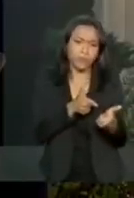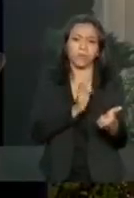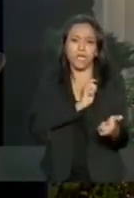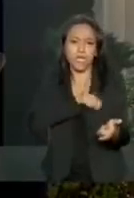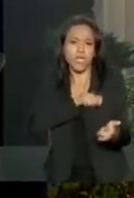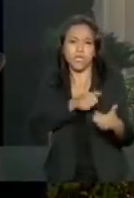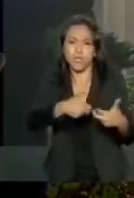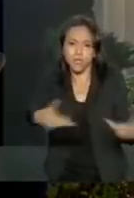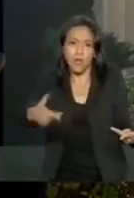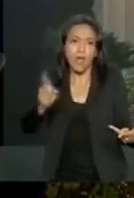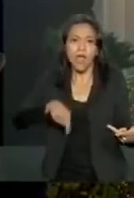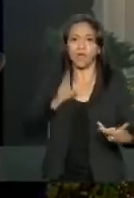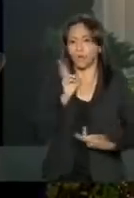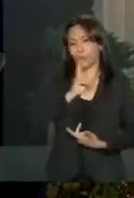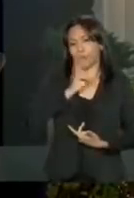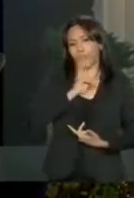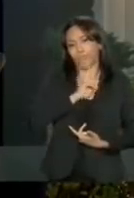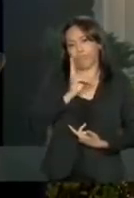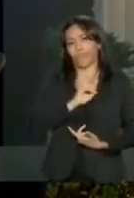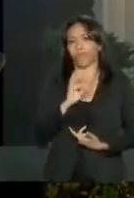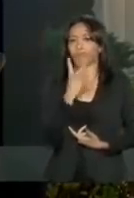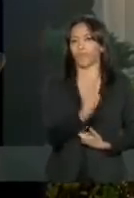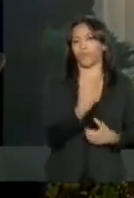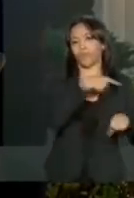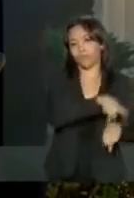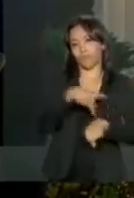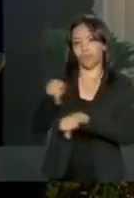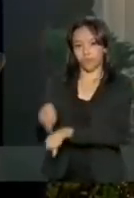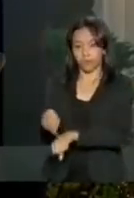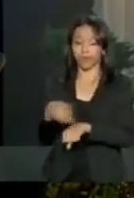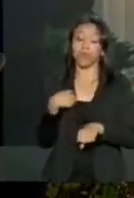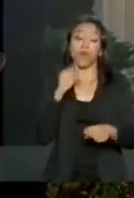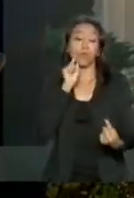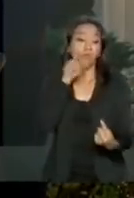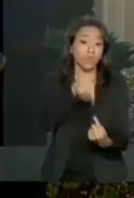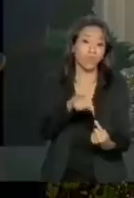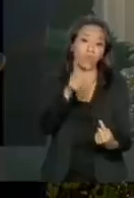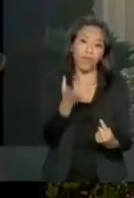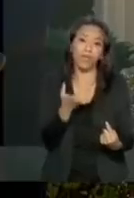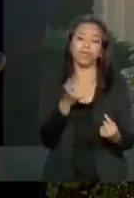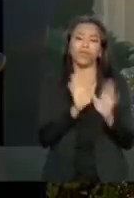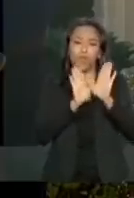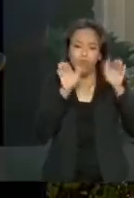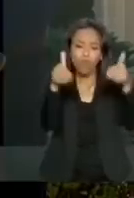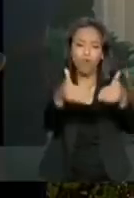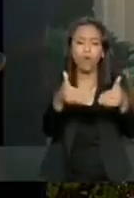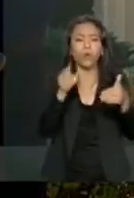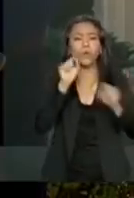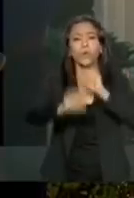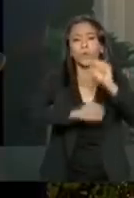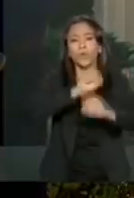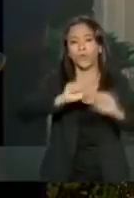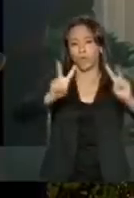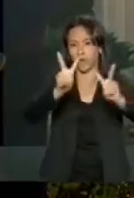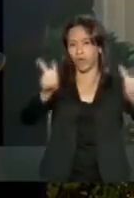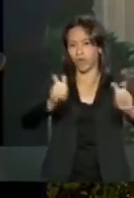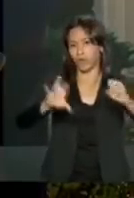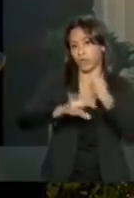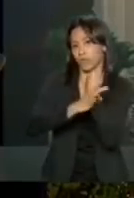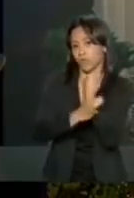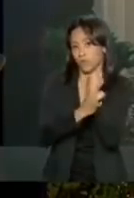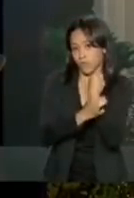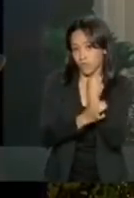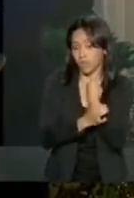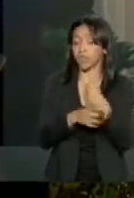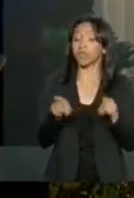maior urgência para os nossos povos. Decidimos fortalecer o Fórum Bilateral de Segurança e fazermos mais